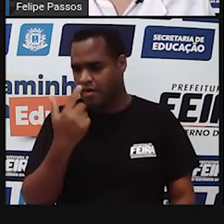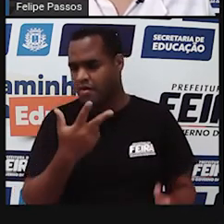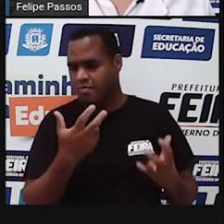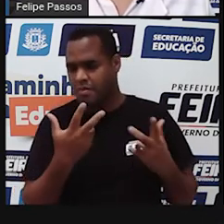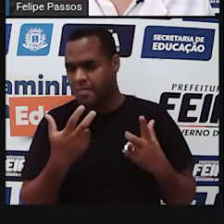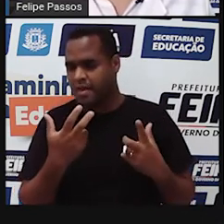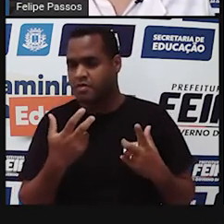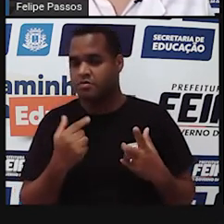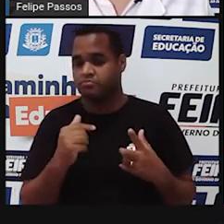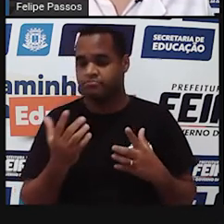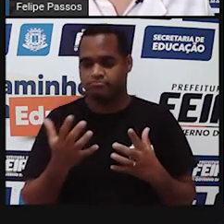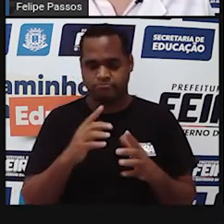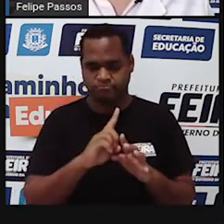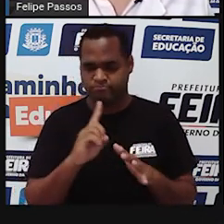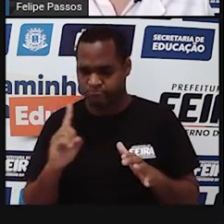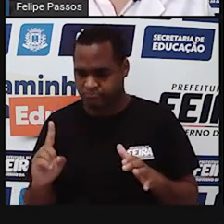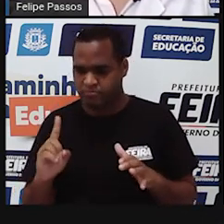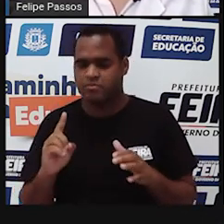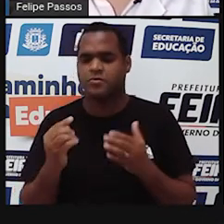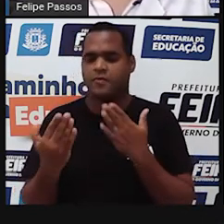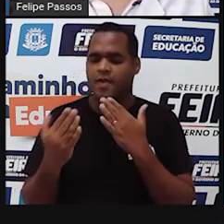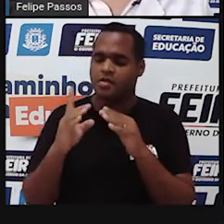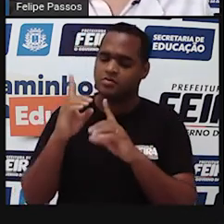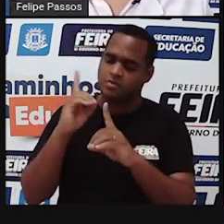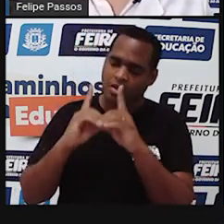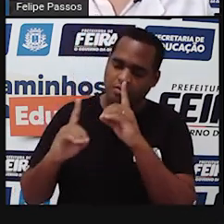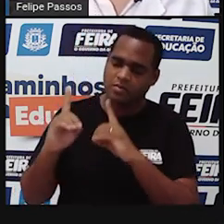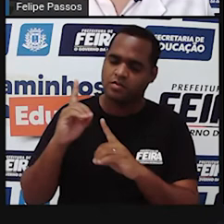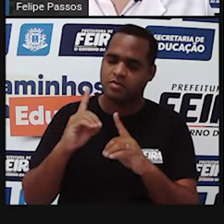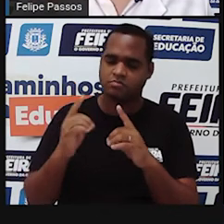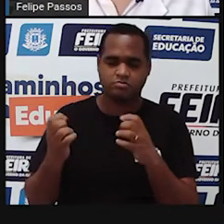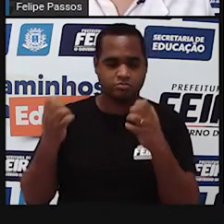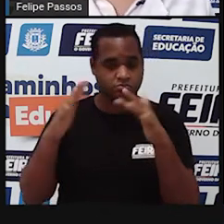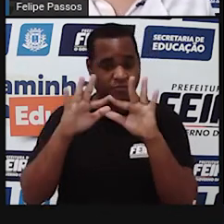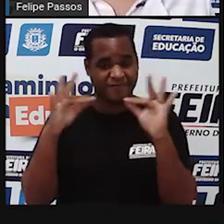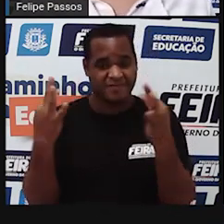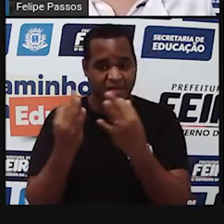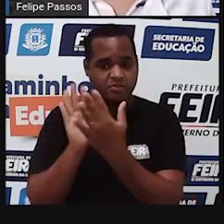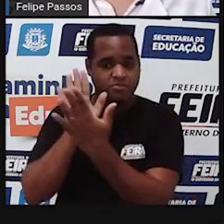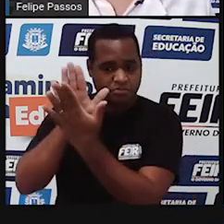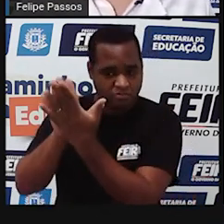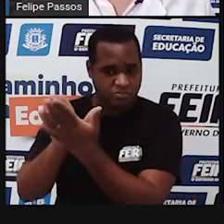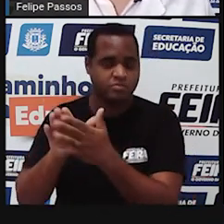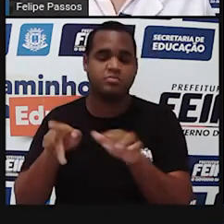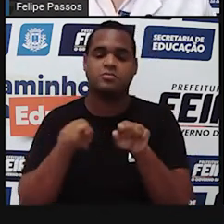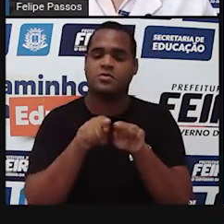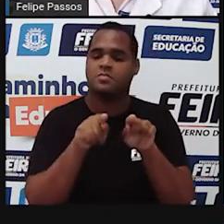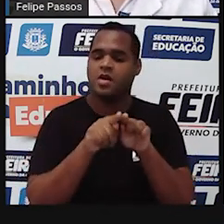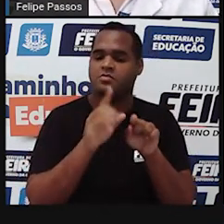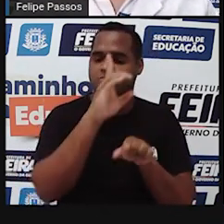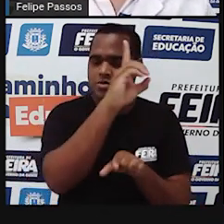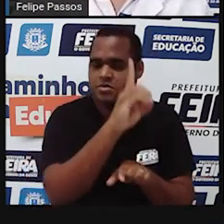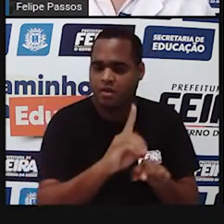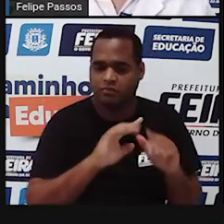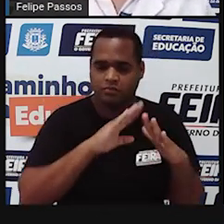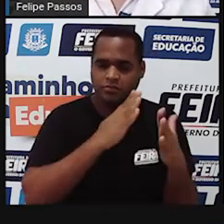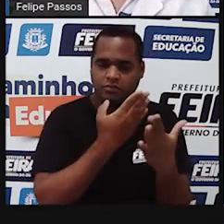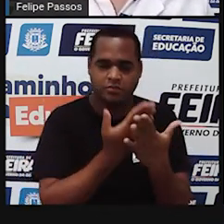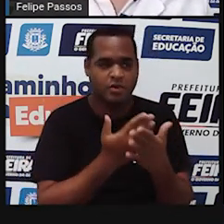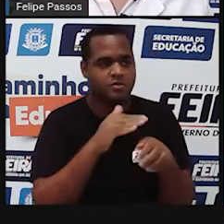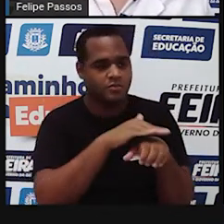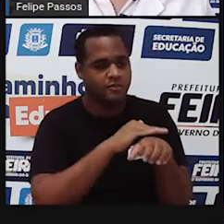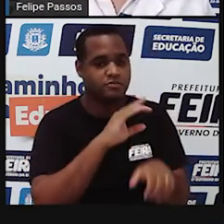de exclusão, conversa, dialoga, leva essa questão para sua família, leva essa questão para a direção da sua escola,